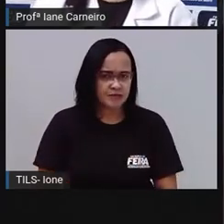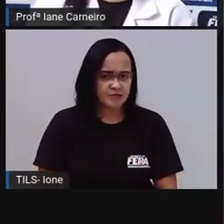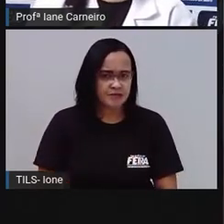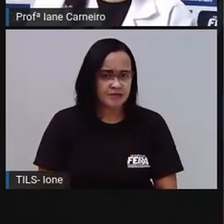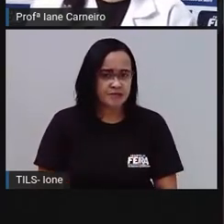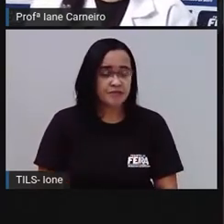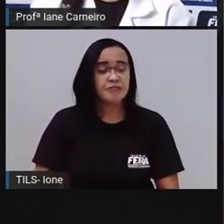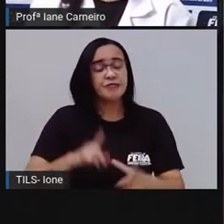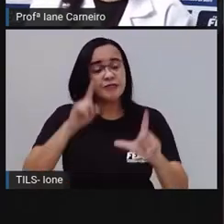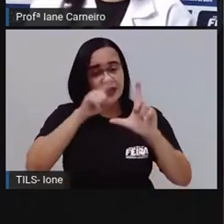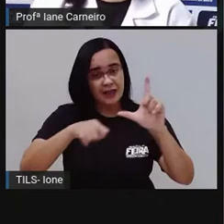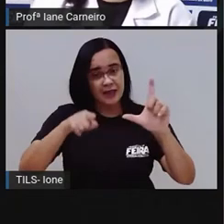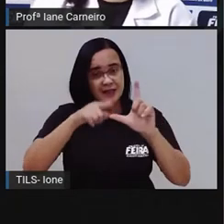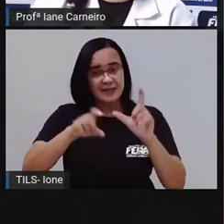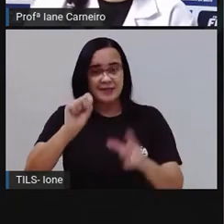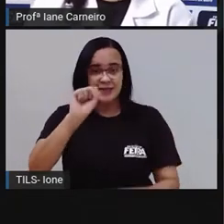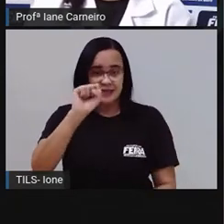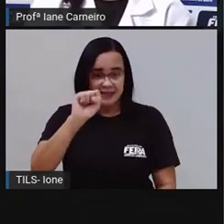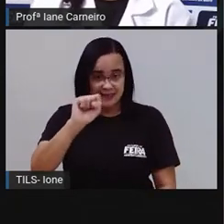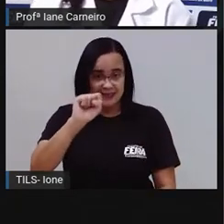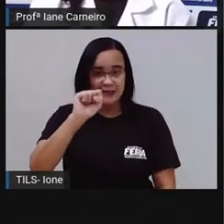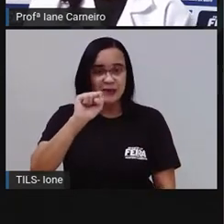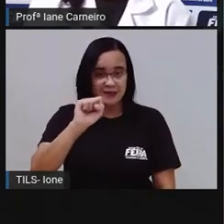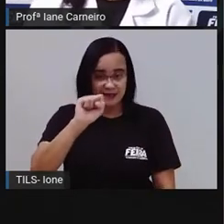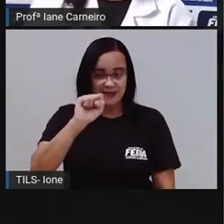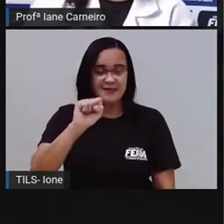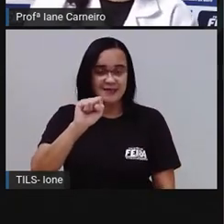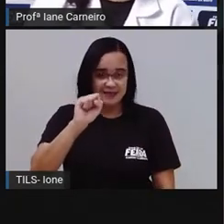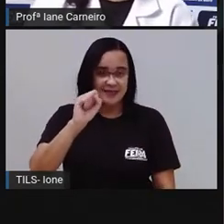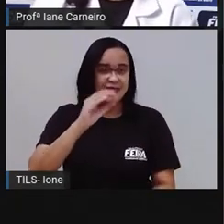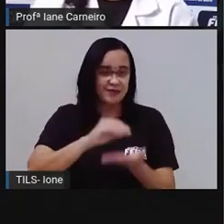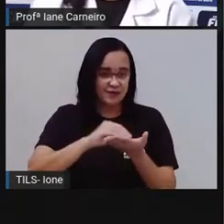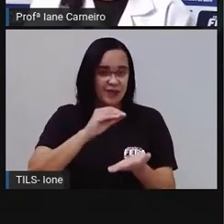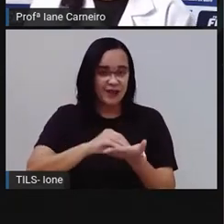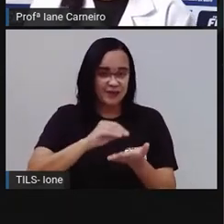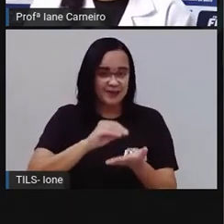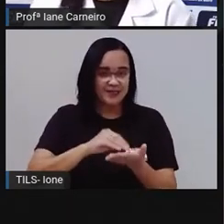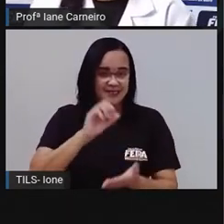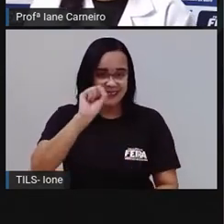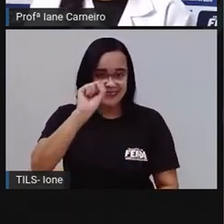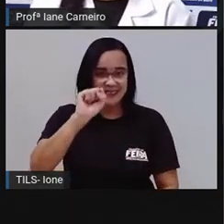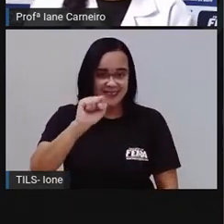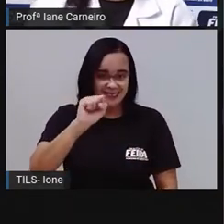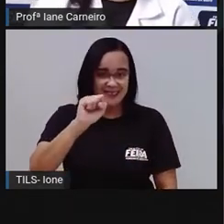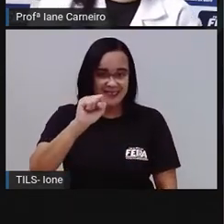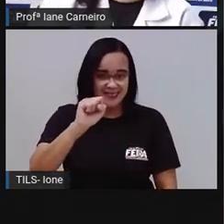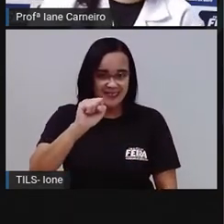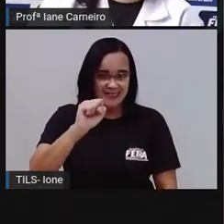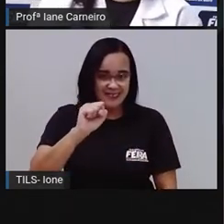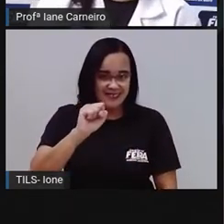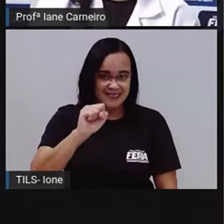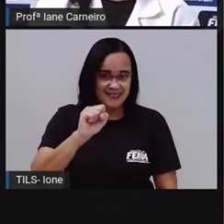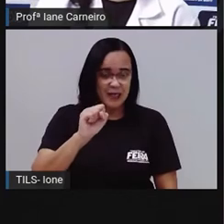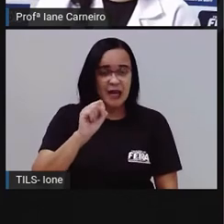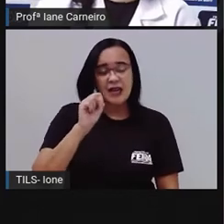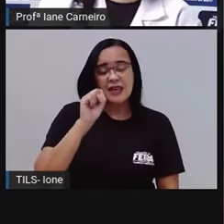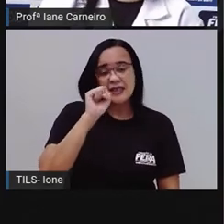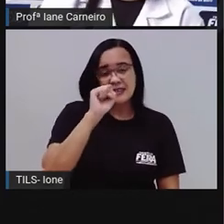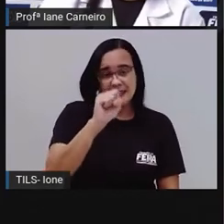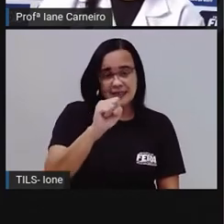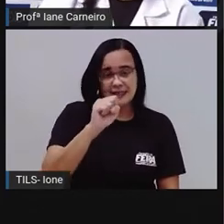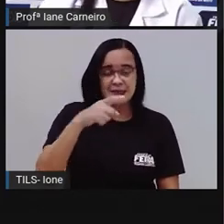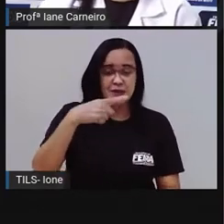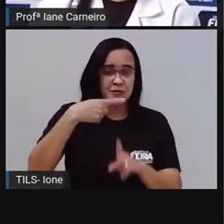A letra C, S. Si. Mas anta é igual a